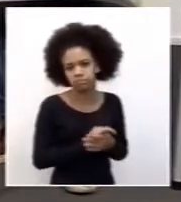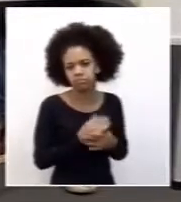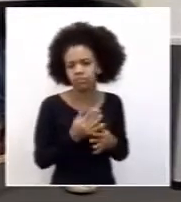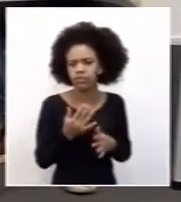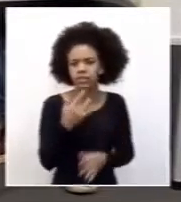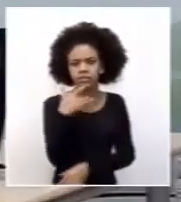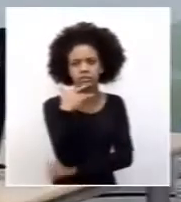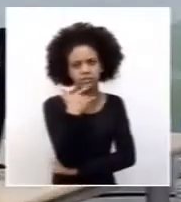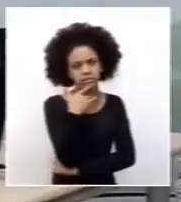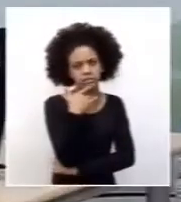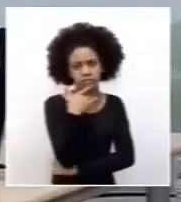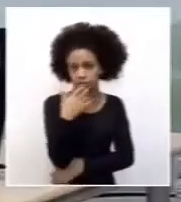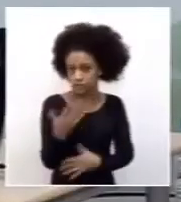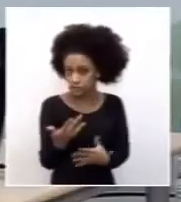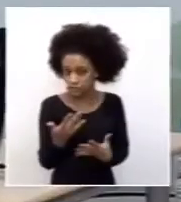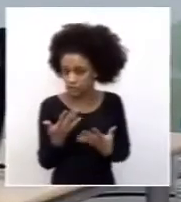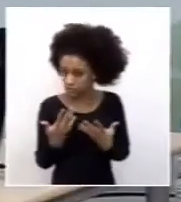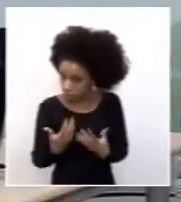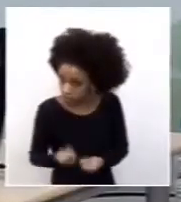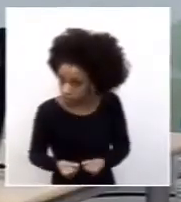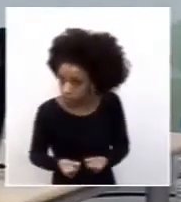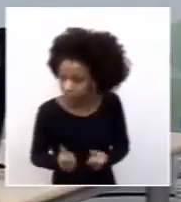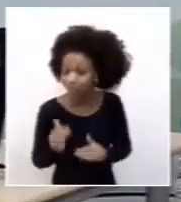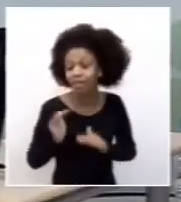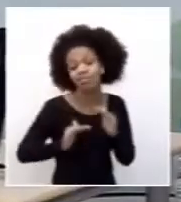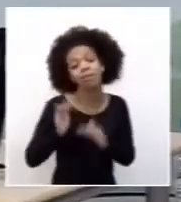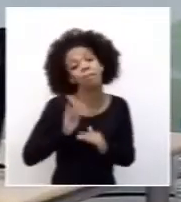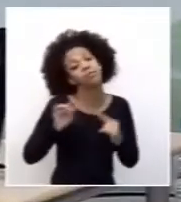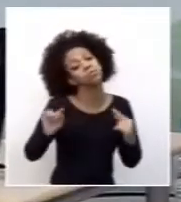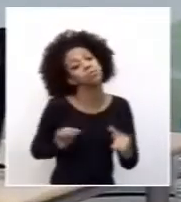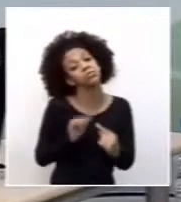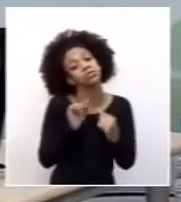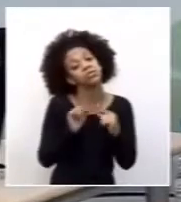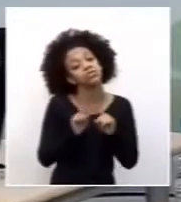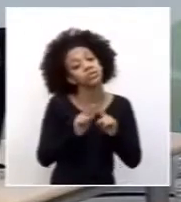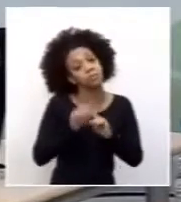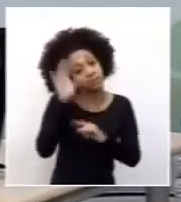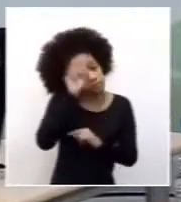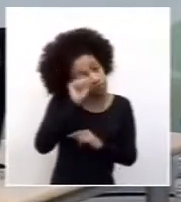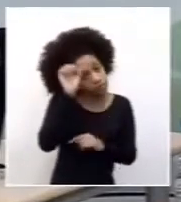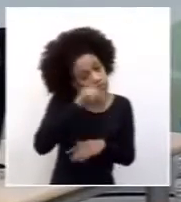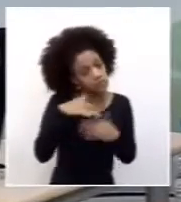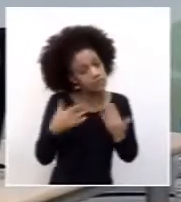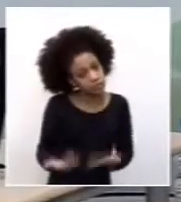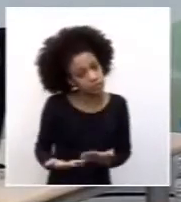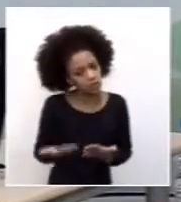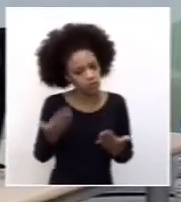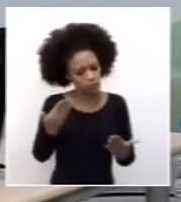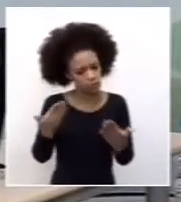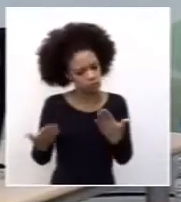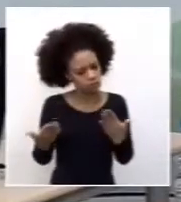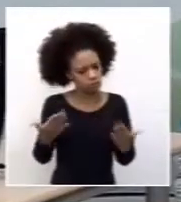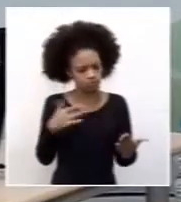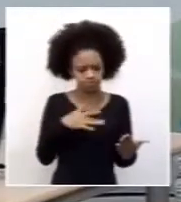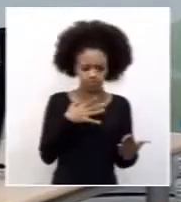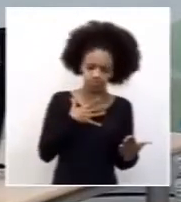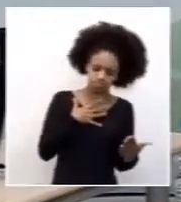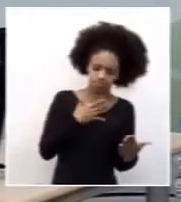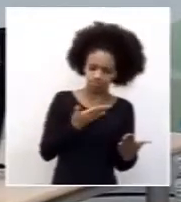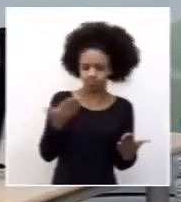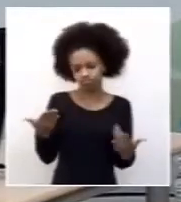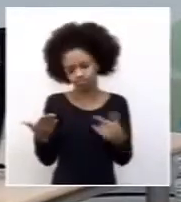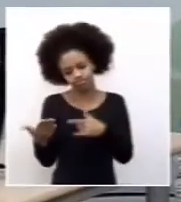que é apropriado? Isso depende do objetivo, depende da aprendizagem, né? Sim. Então a gente está fazendo umas analogias, mas será que esse é mais favorável ou